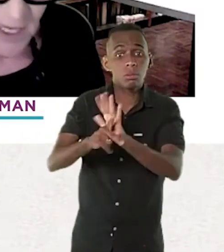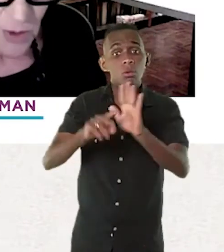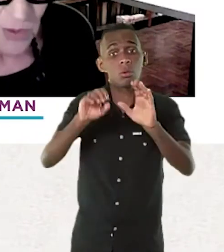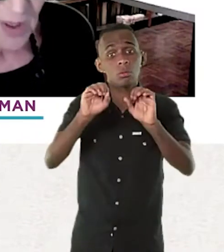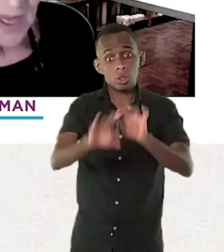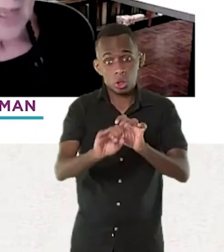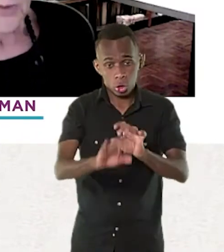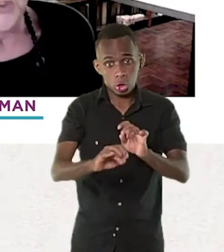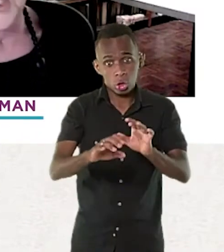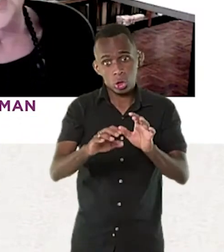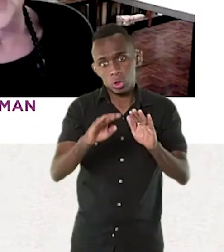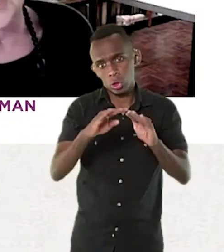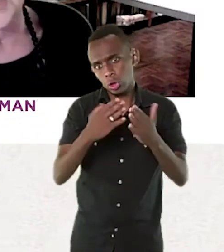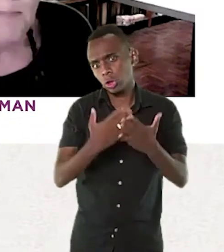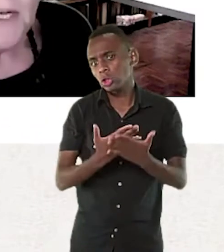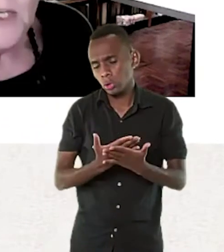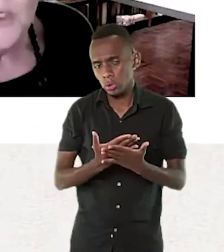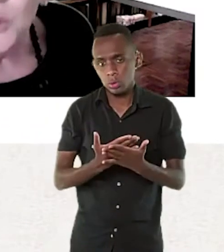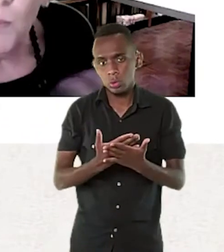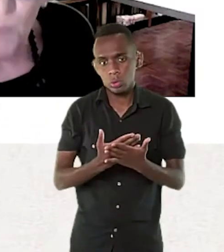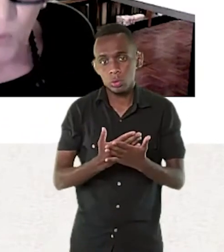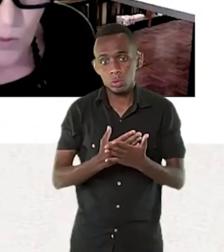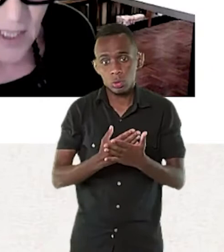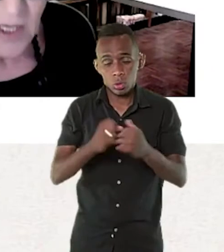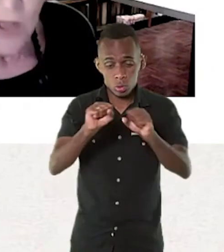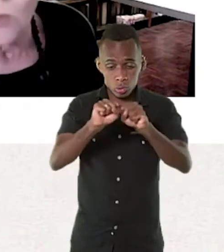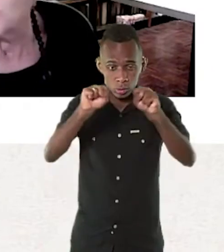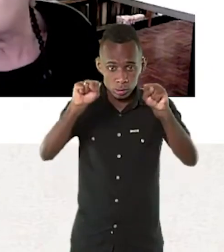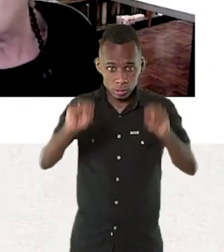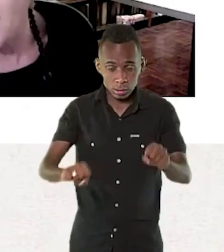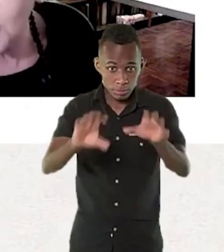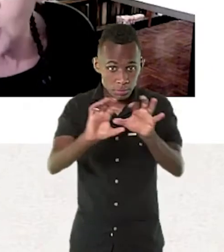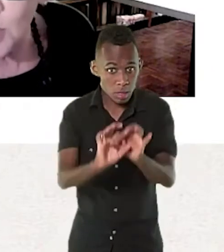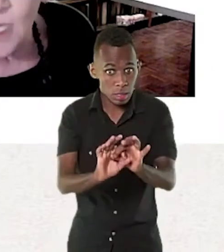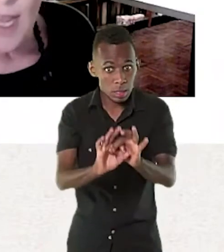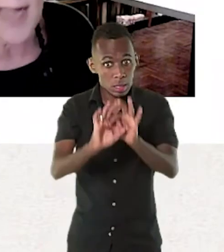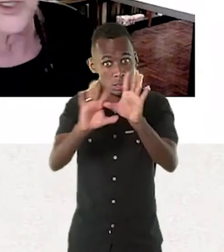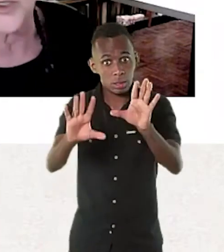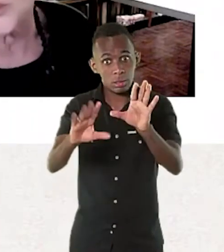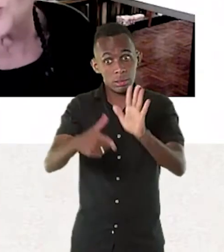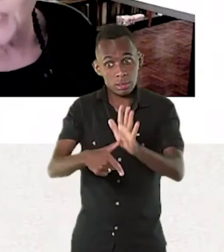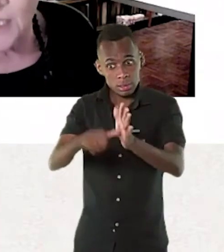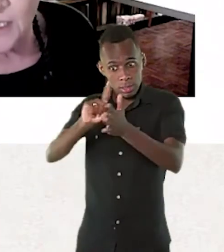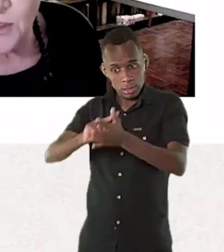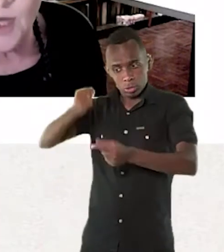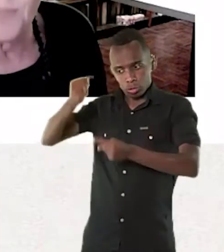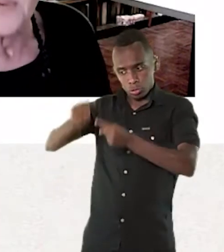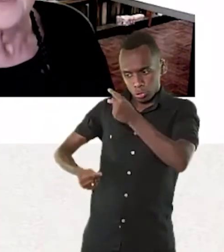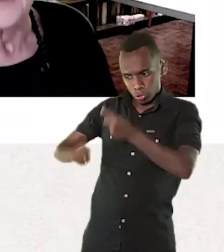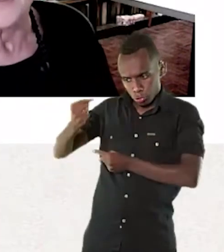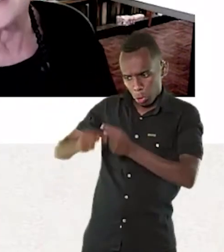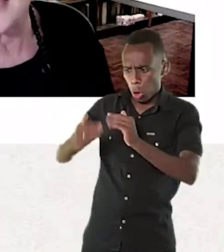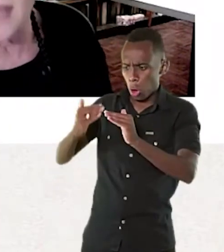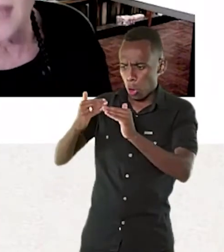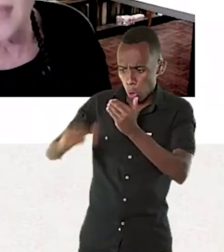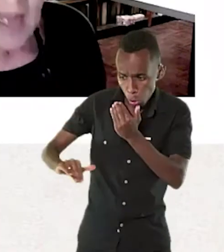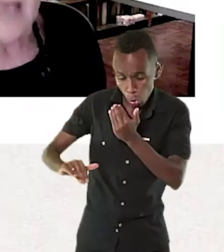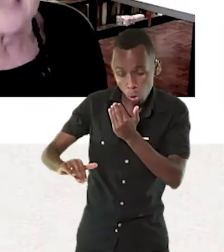sistema democrático é um sistema que pressupõe o debate, a